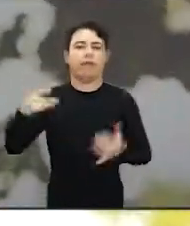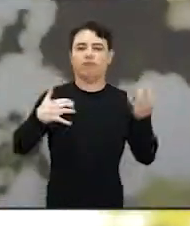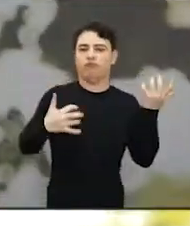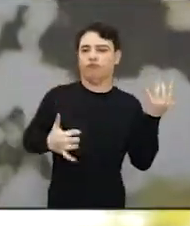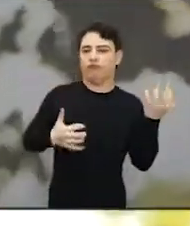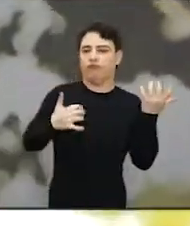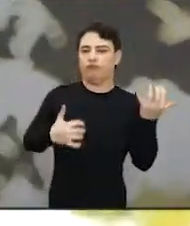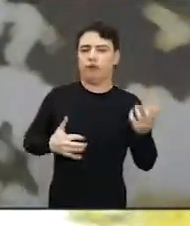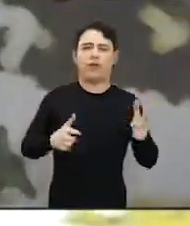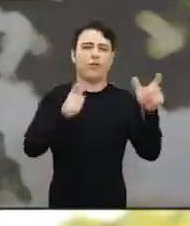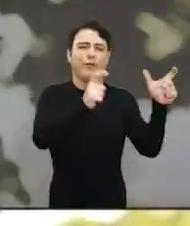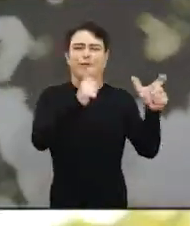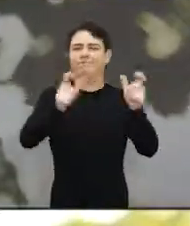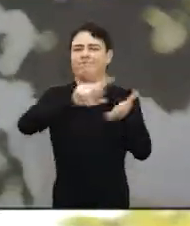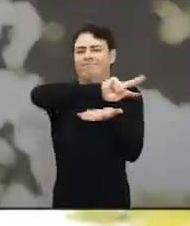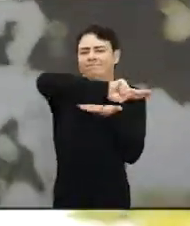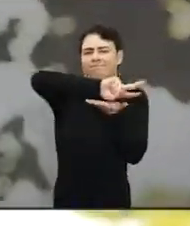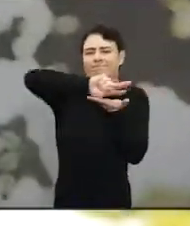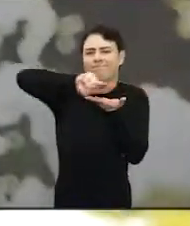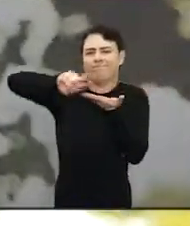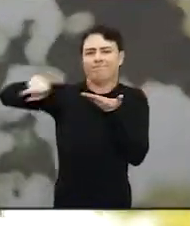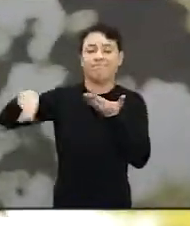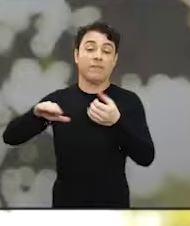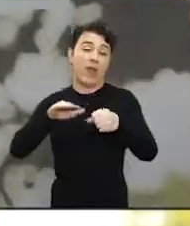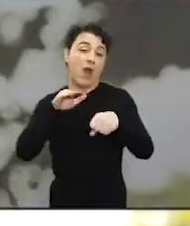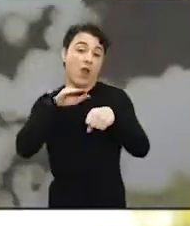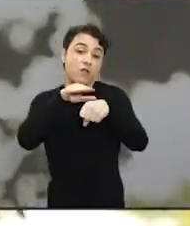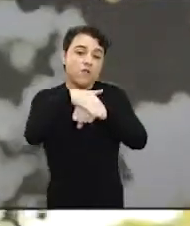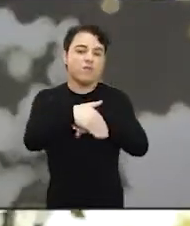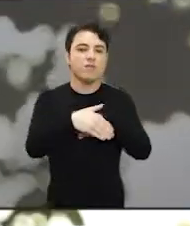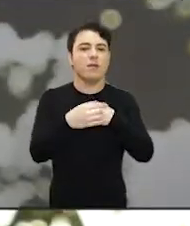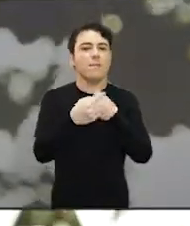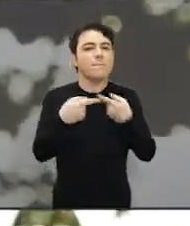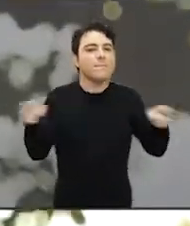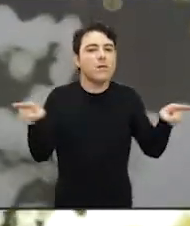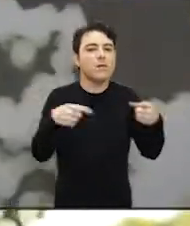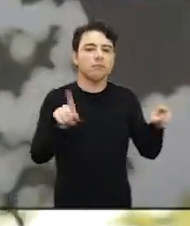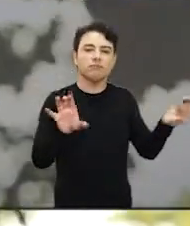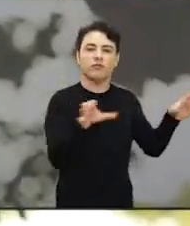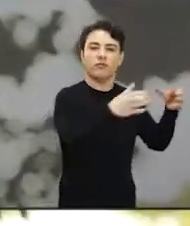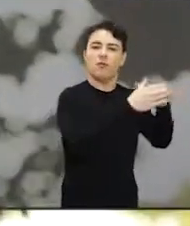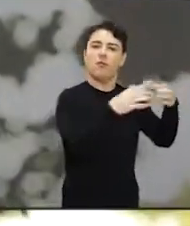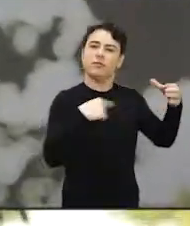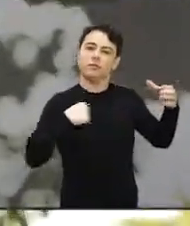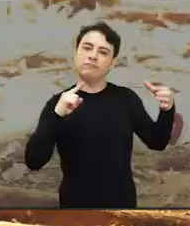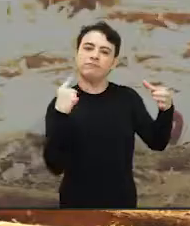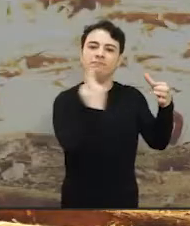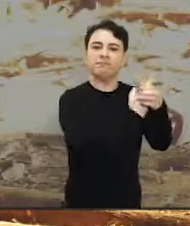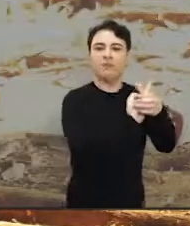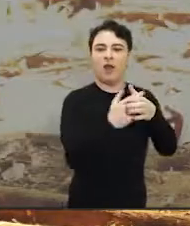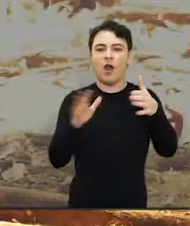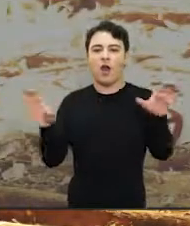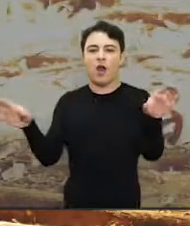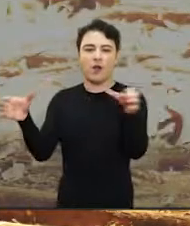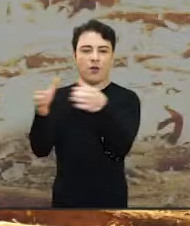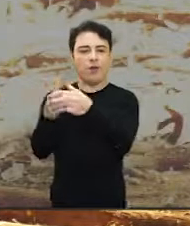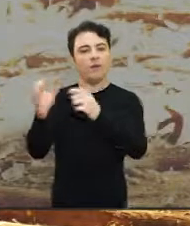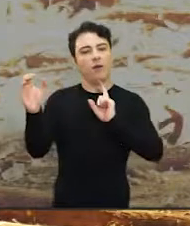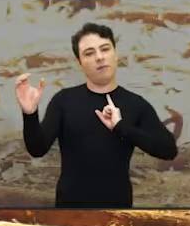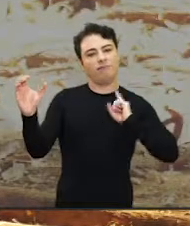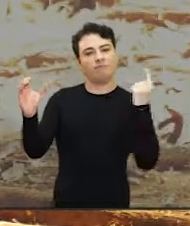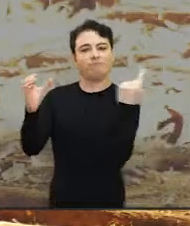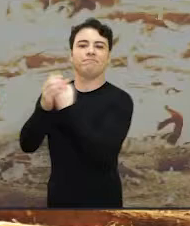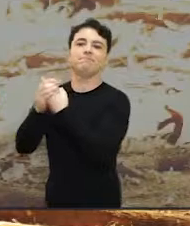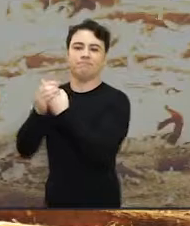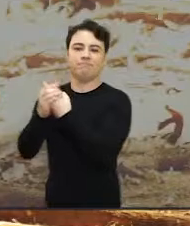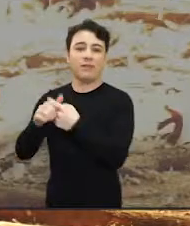SESCs, SESs e lugares assim. Toco na noite, acompanho alguns artistas, tem um trabalho chamado